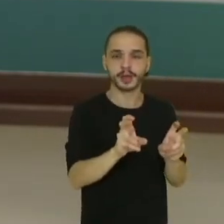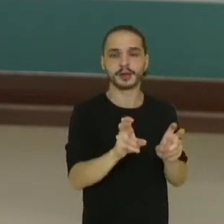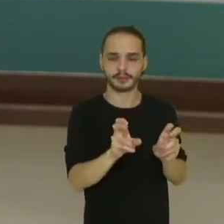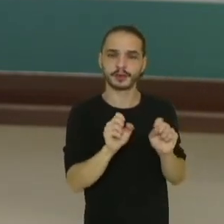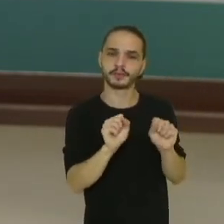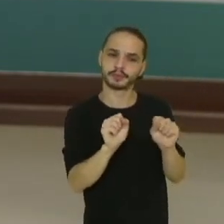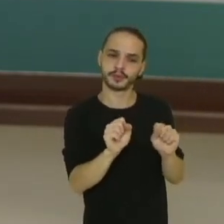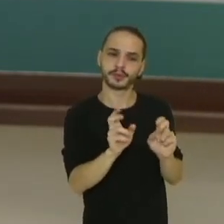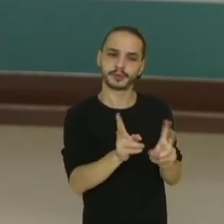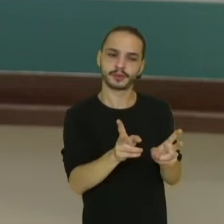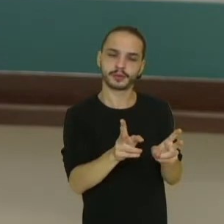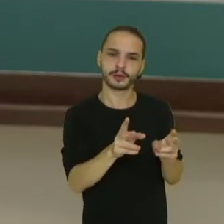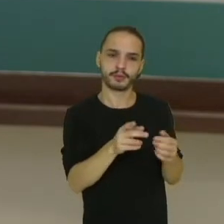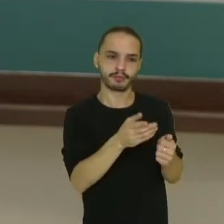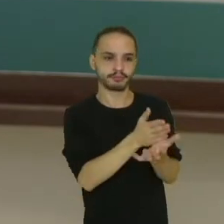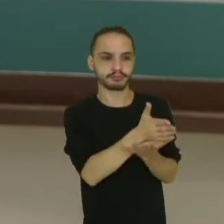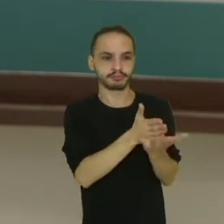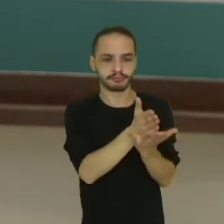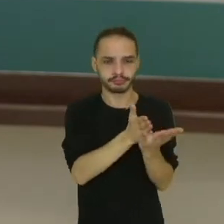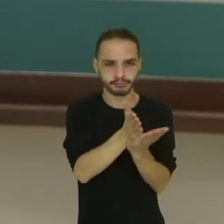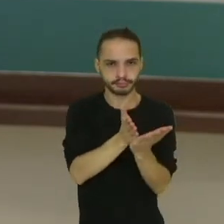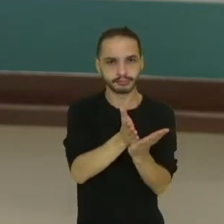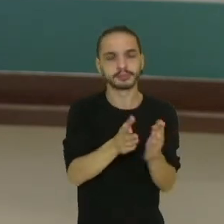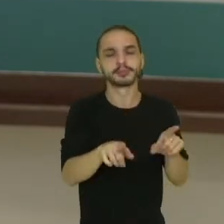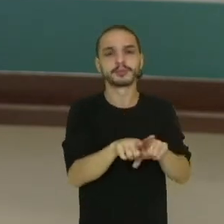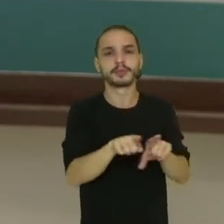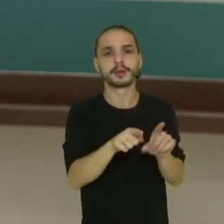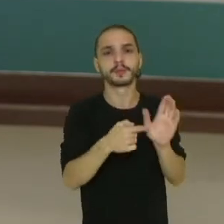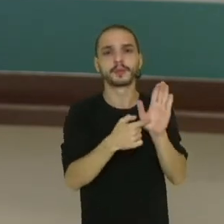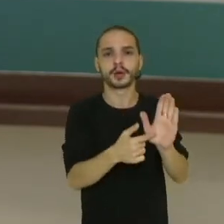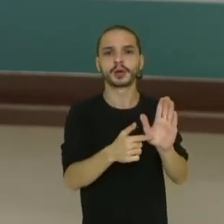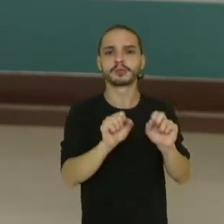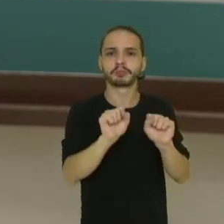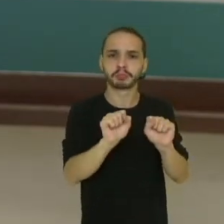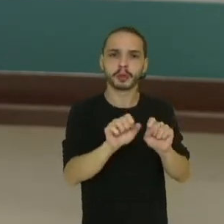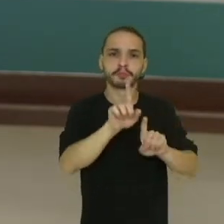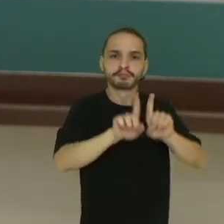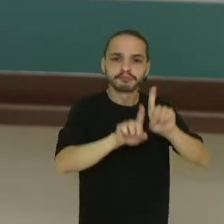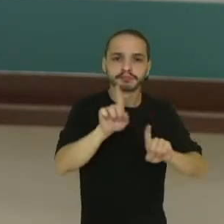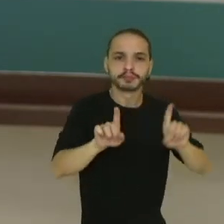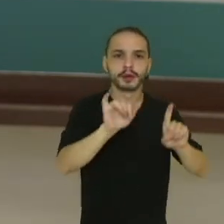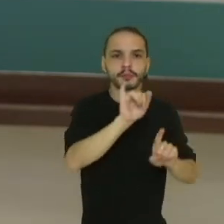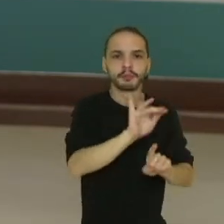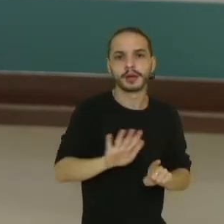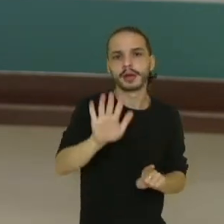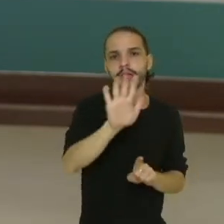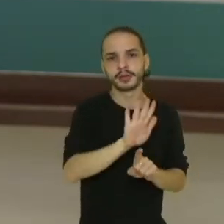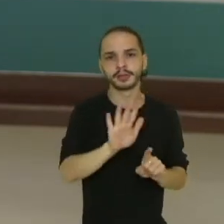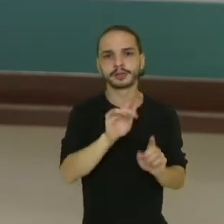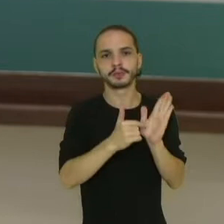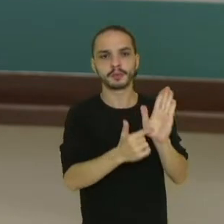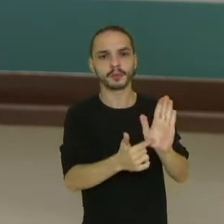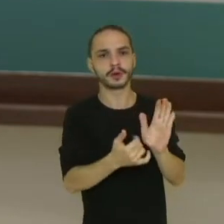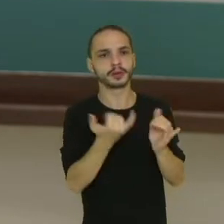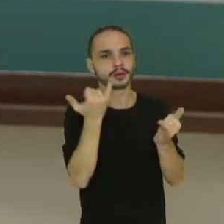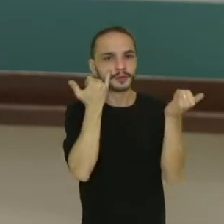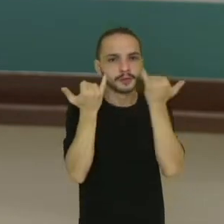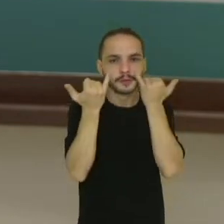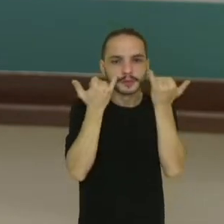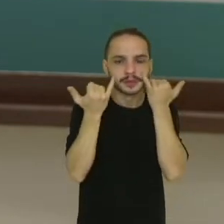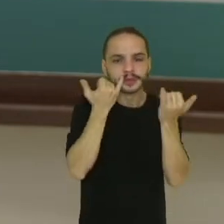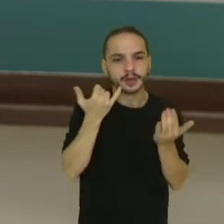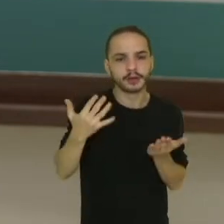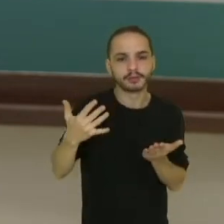assunto. E também ela pode apresentar gráficos com dados percentuais, outras informações